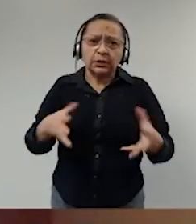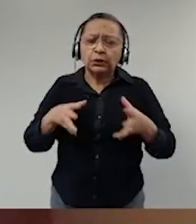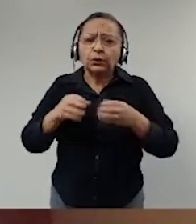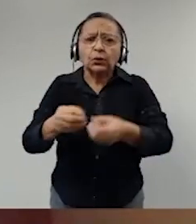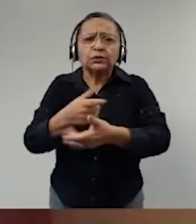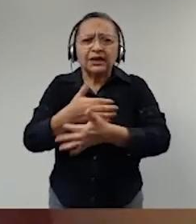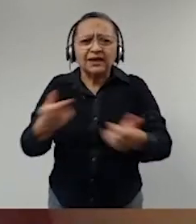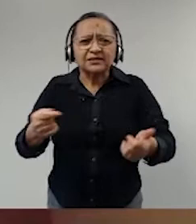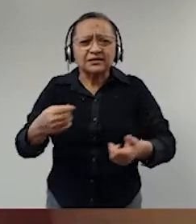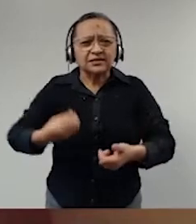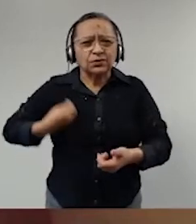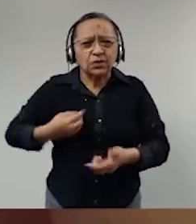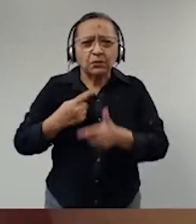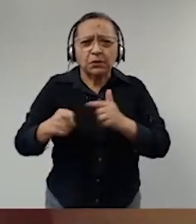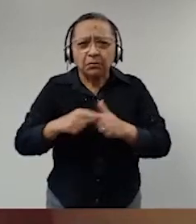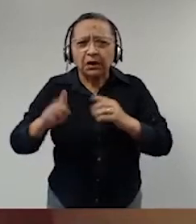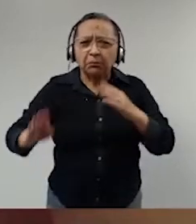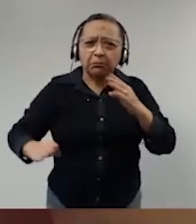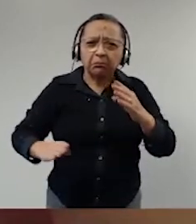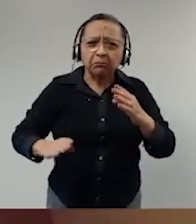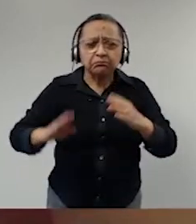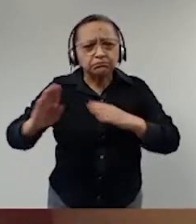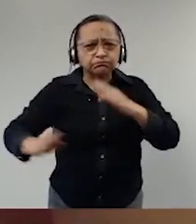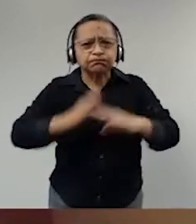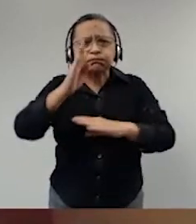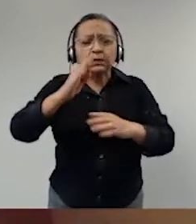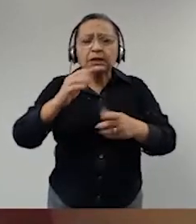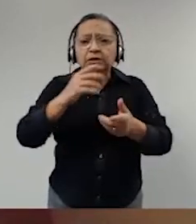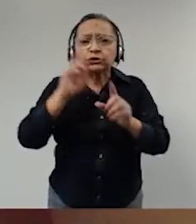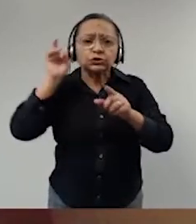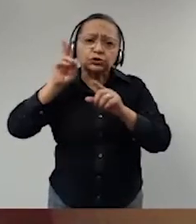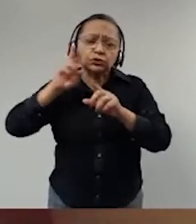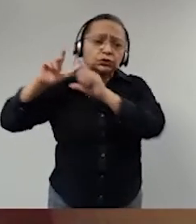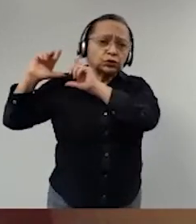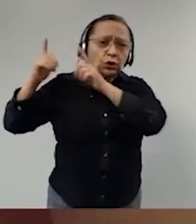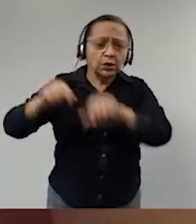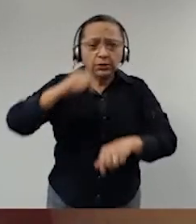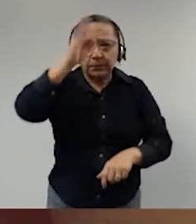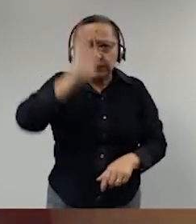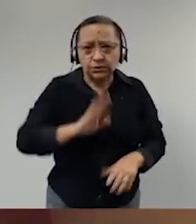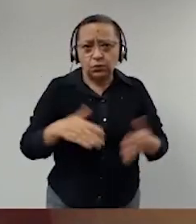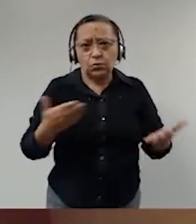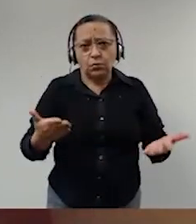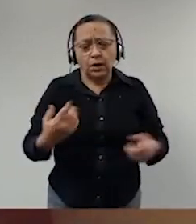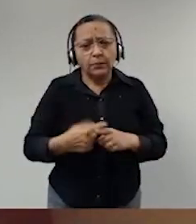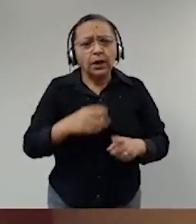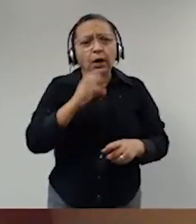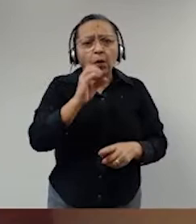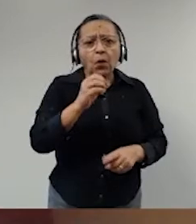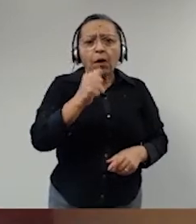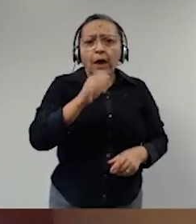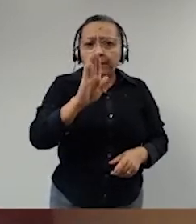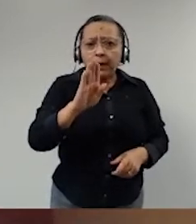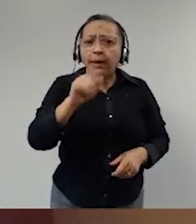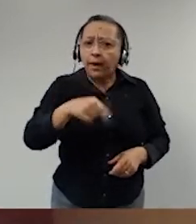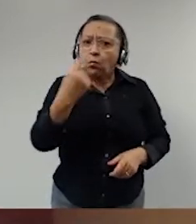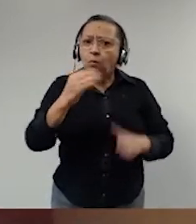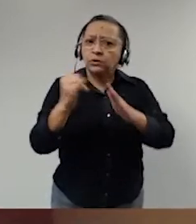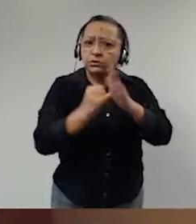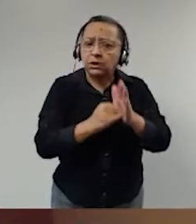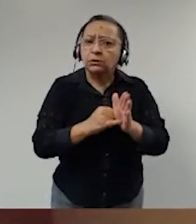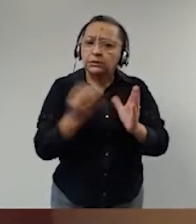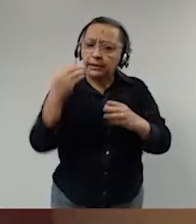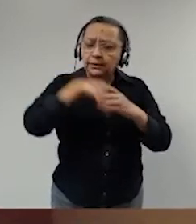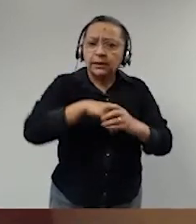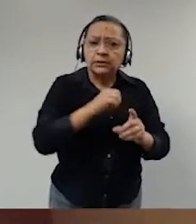a história do Brasil. Ou seja, a OAB é uma instituição que faz parte de uma sociedade cuja questão racial,